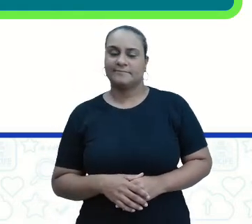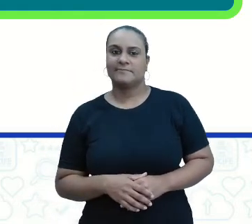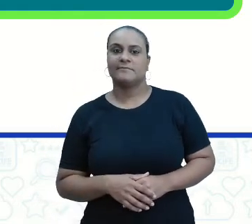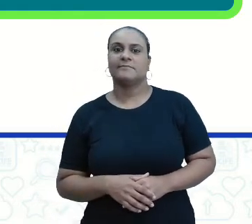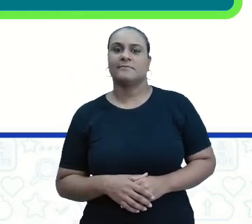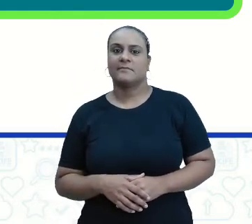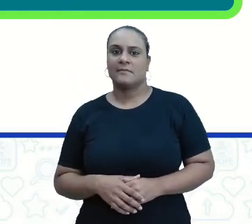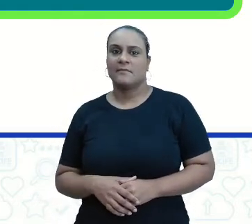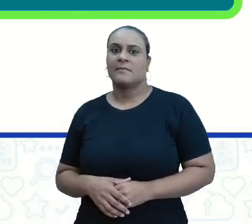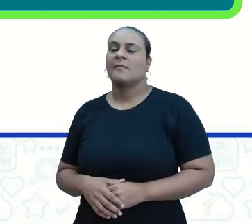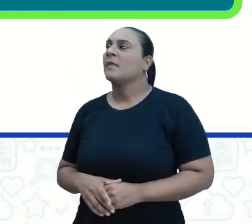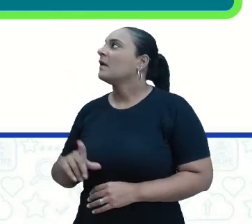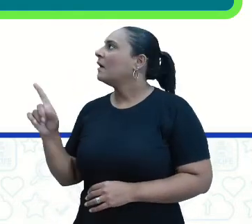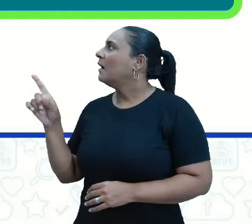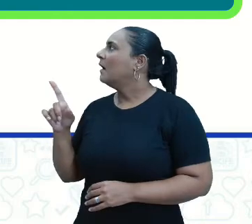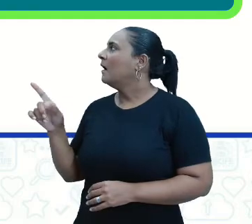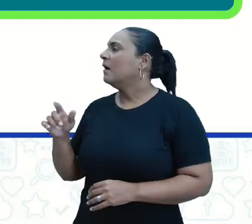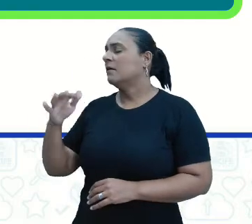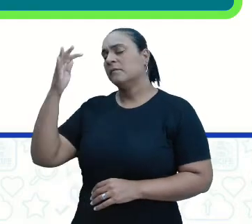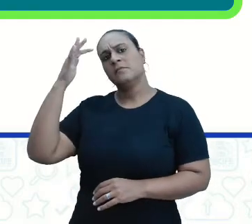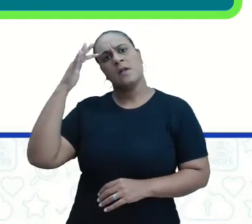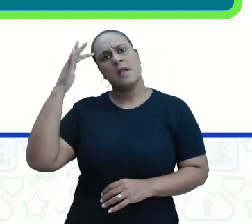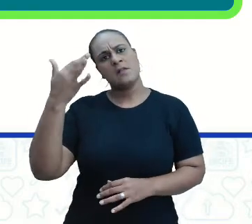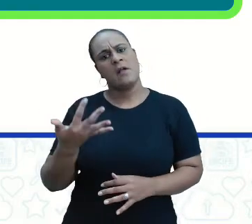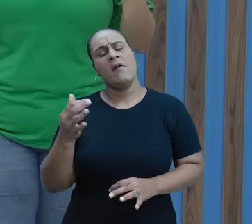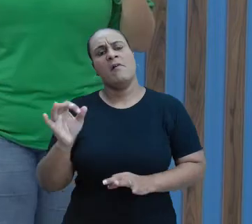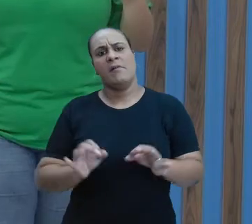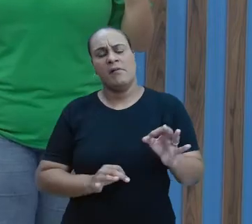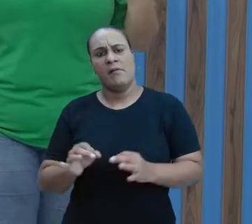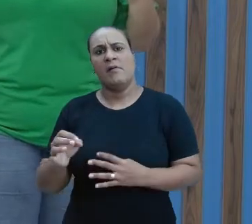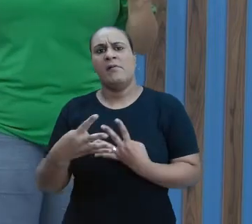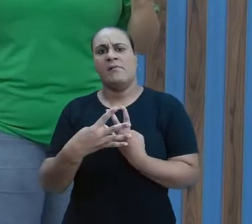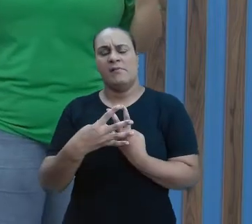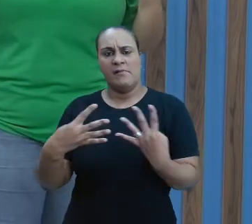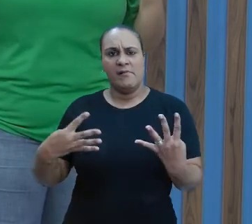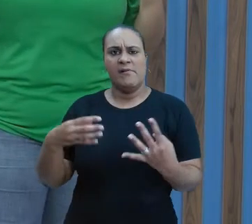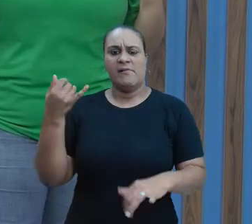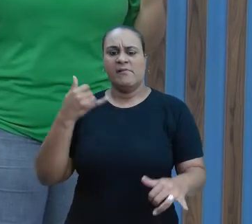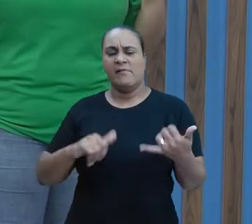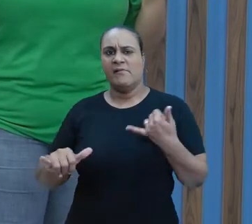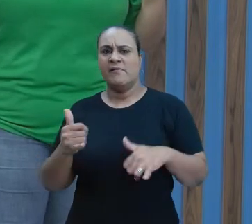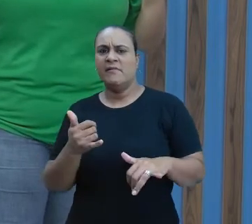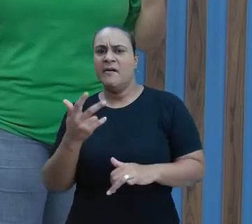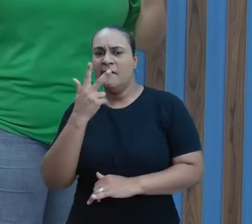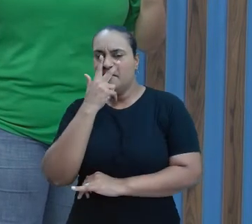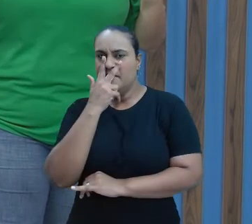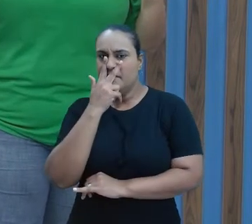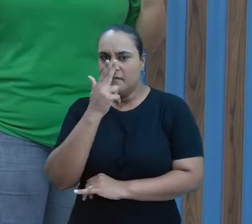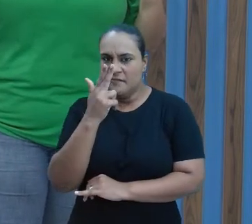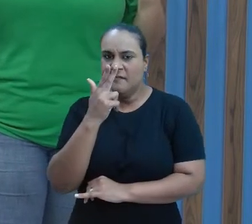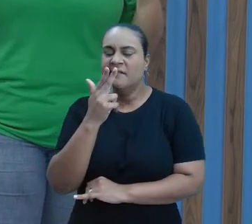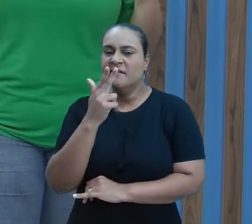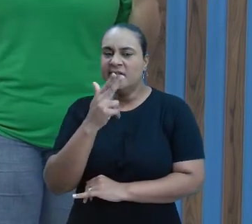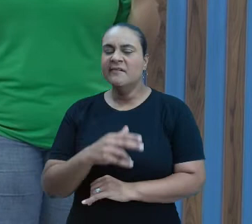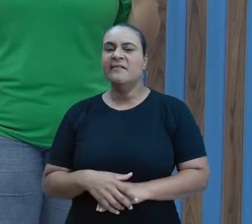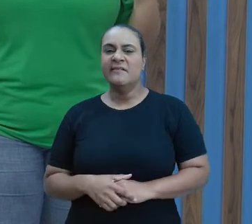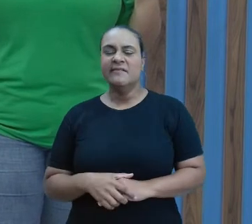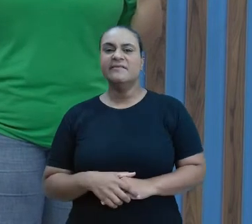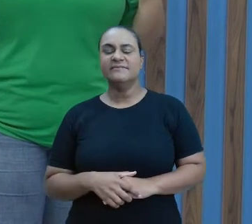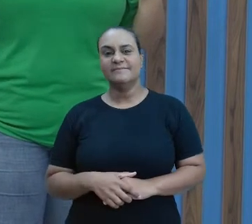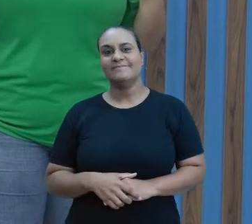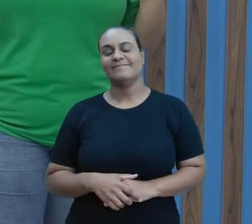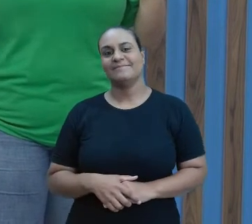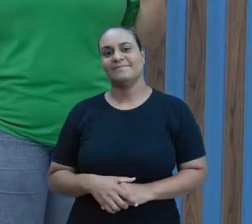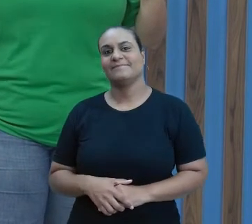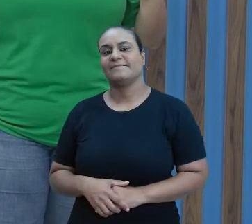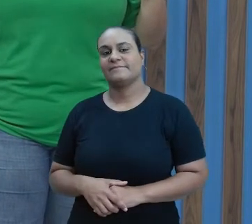numa resolução dessa tabela periódica muito parecida uma com a outra, tá? Então, é muito